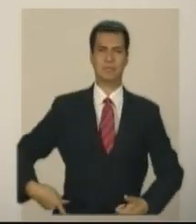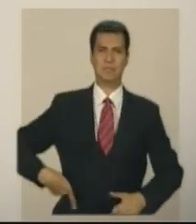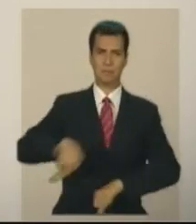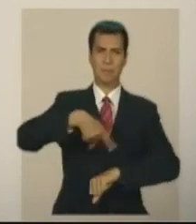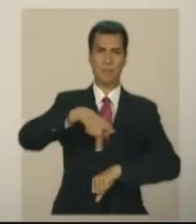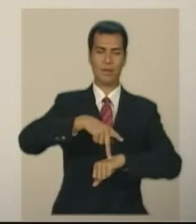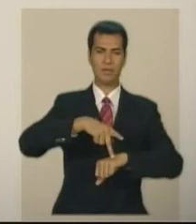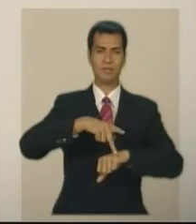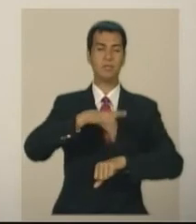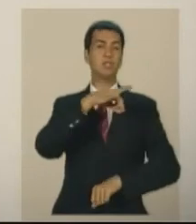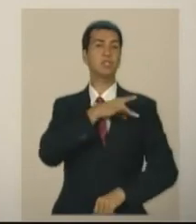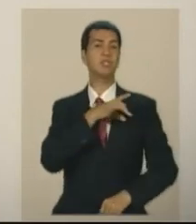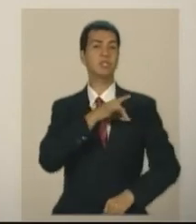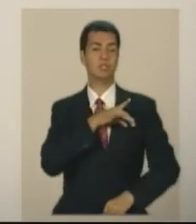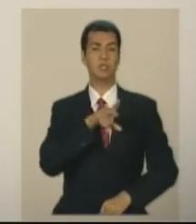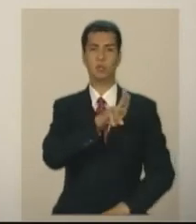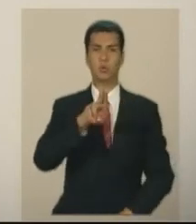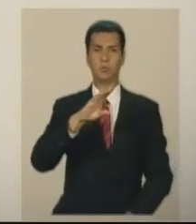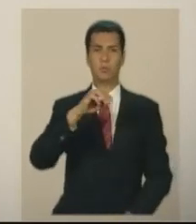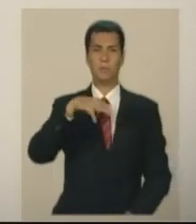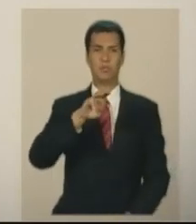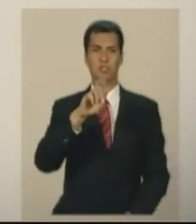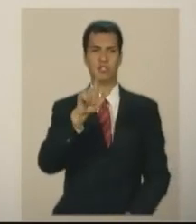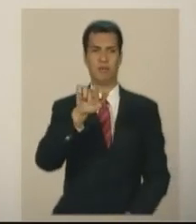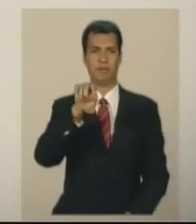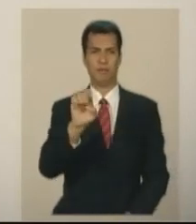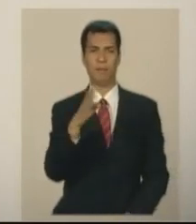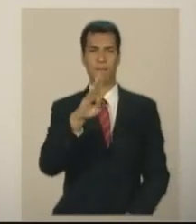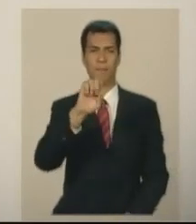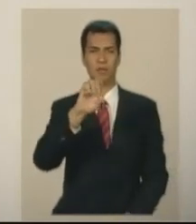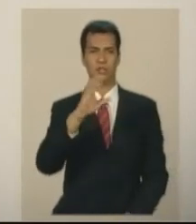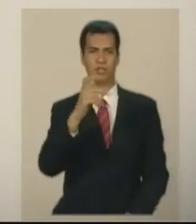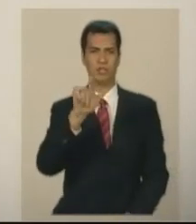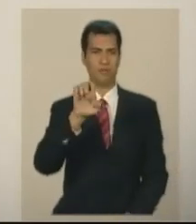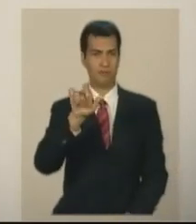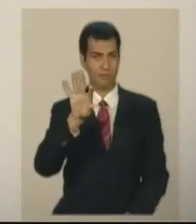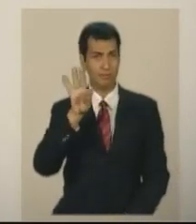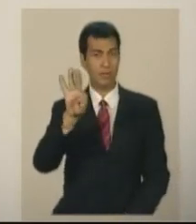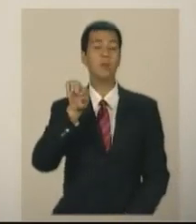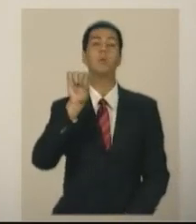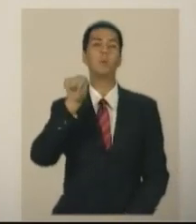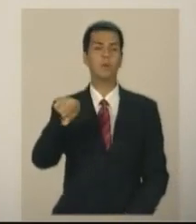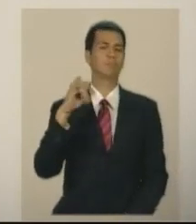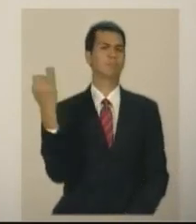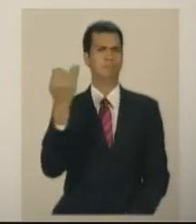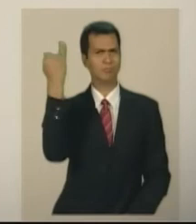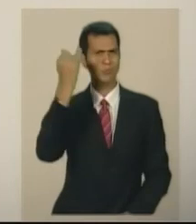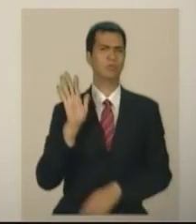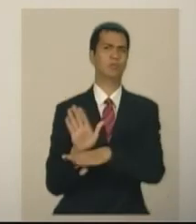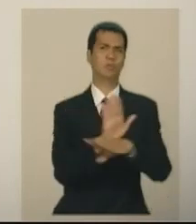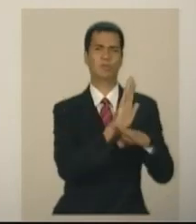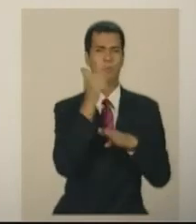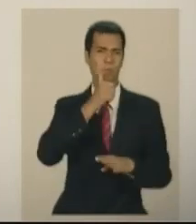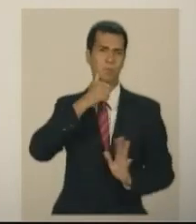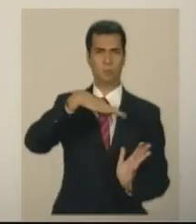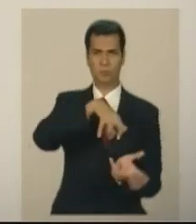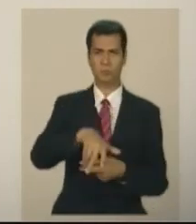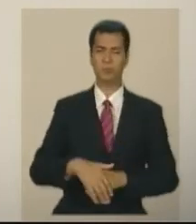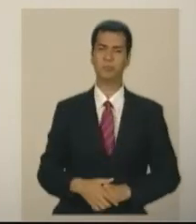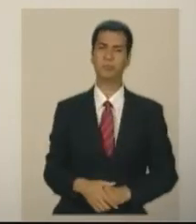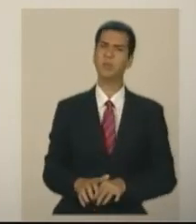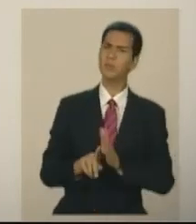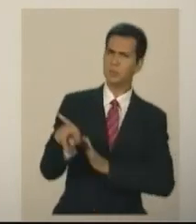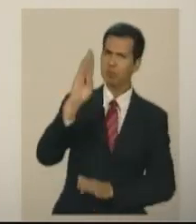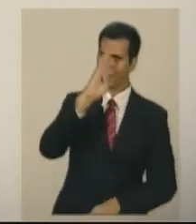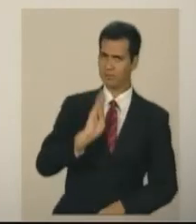importante para coordenar as ações e políticas de Apoio às mulheres em todo o mundo o Brasil tem muito a contribuir